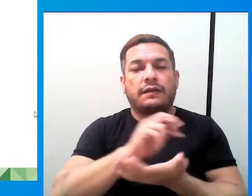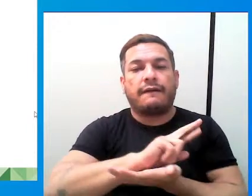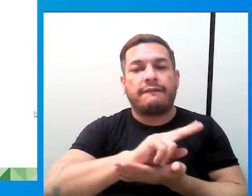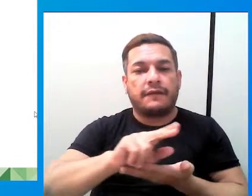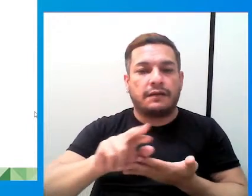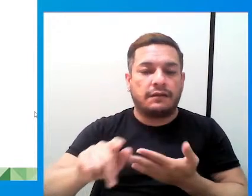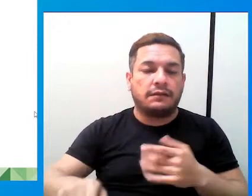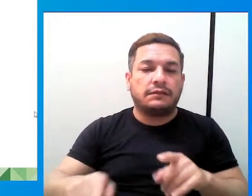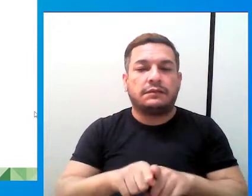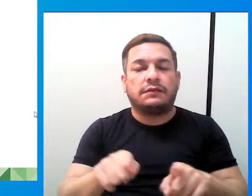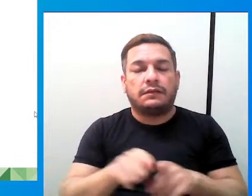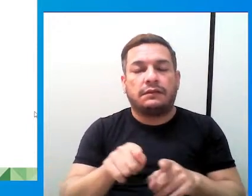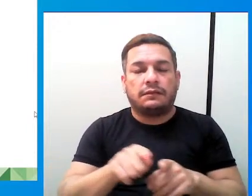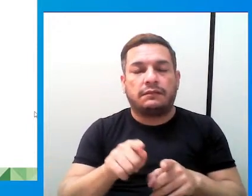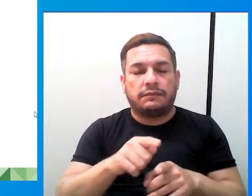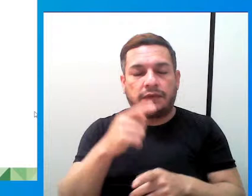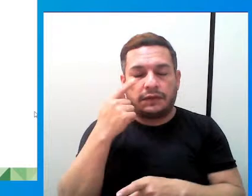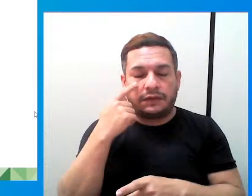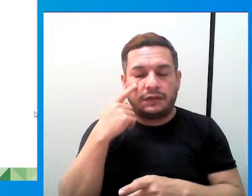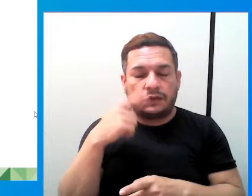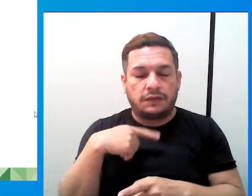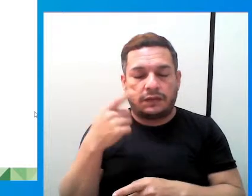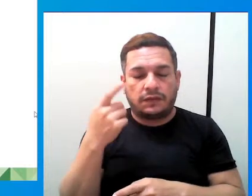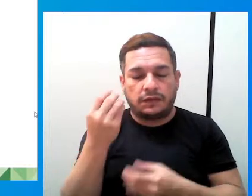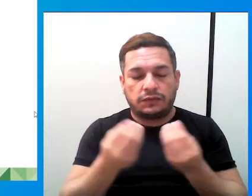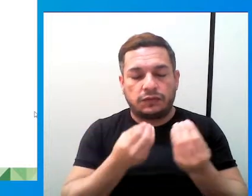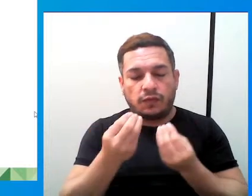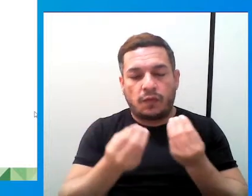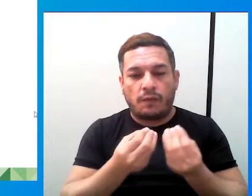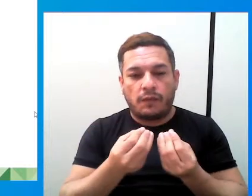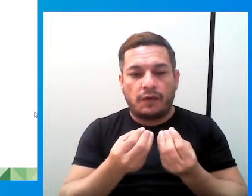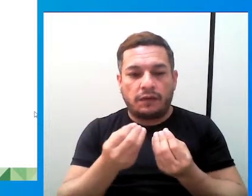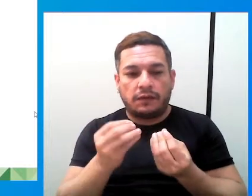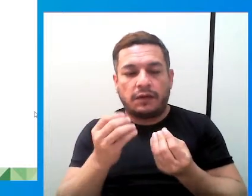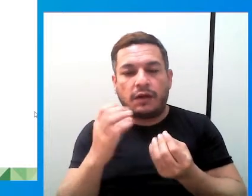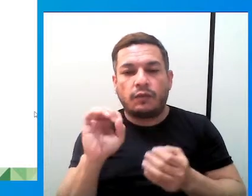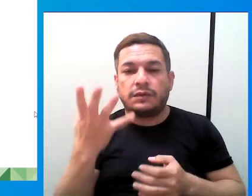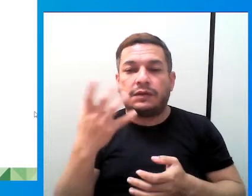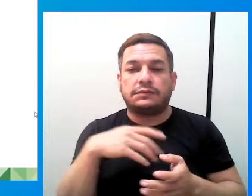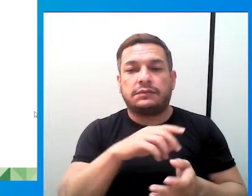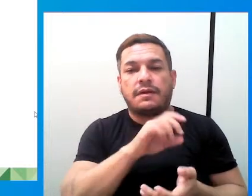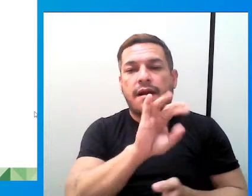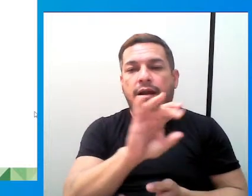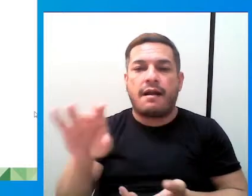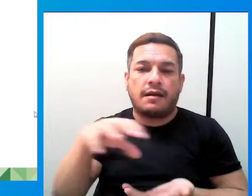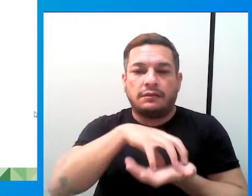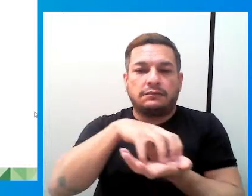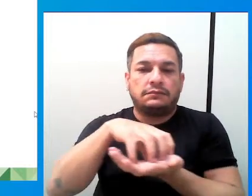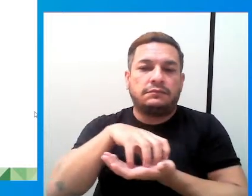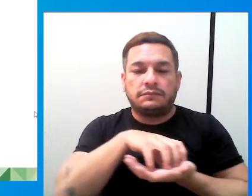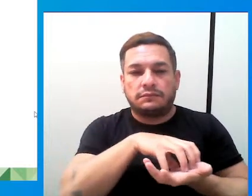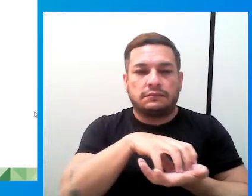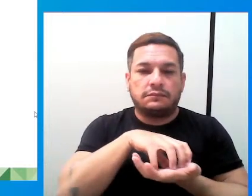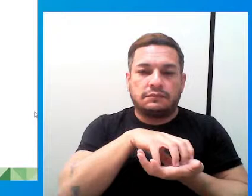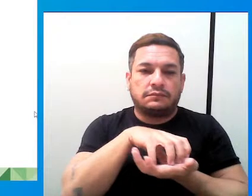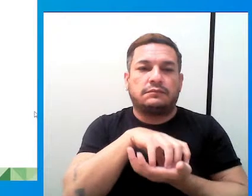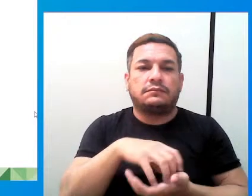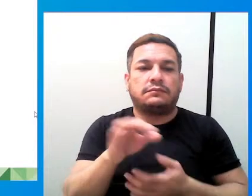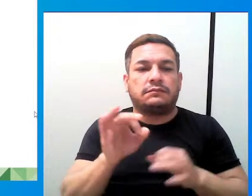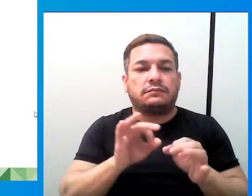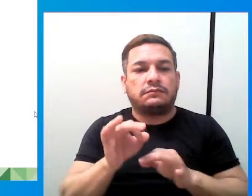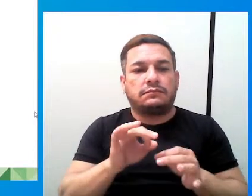E essa interface foi justamente a criação de comissões locais em cada campus. E essas comissões locais são formadas